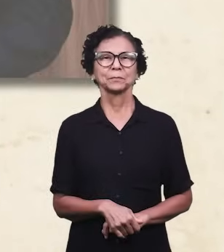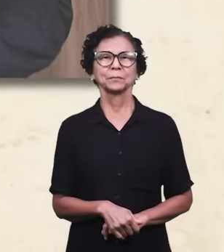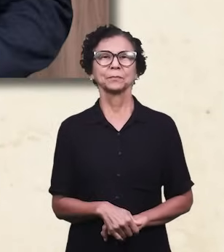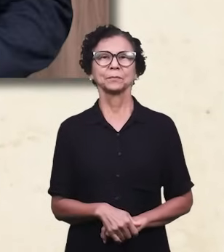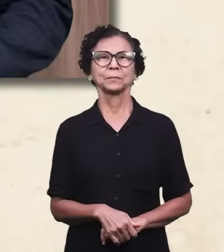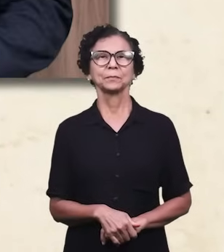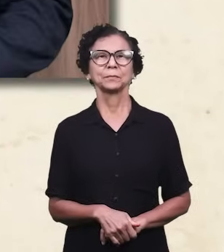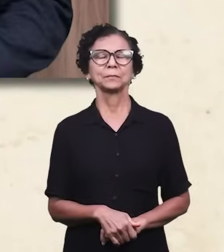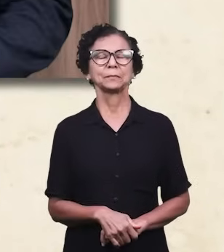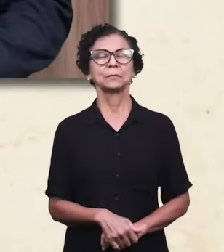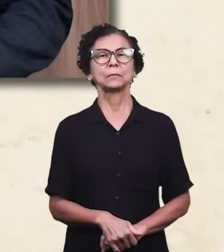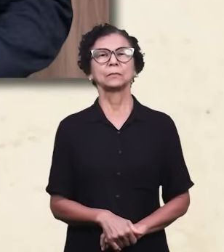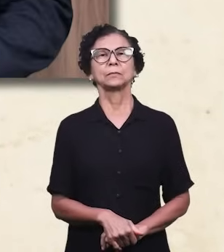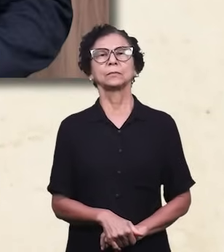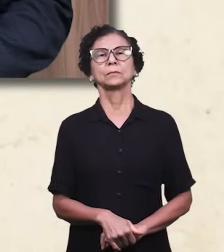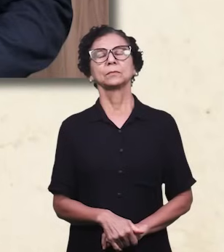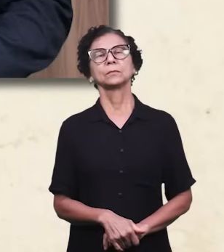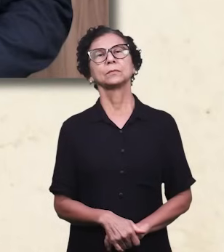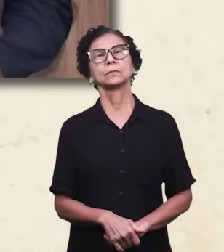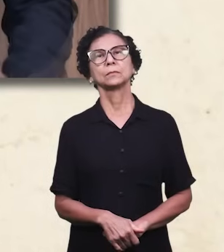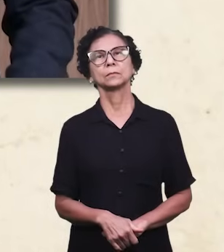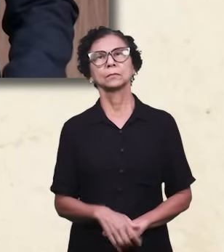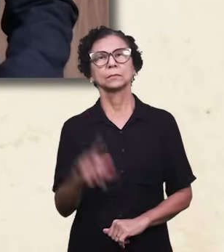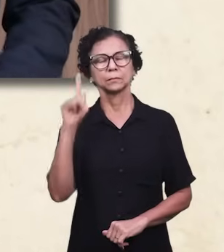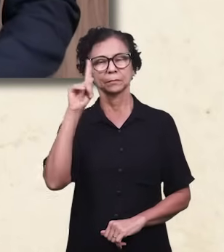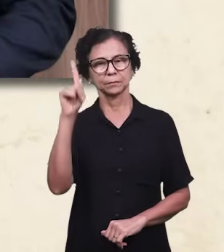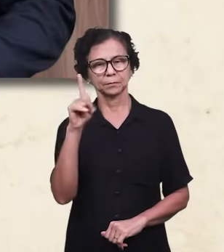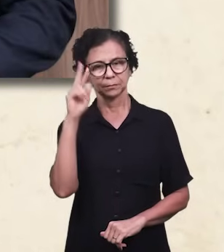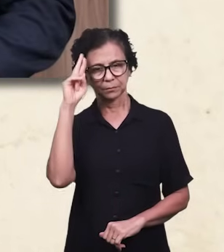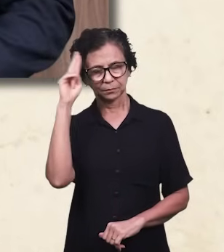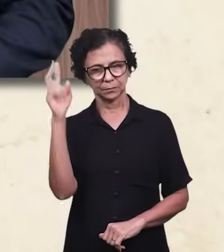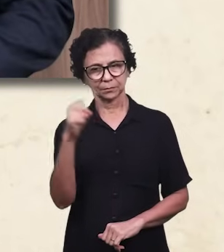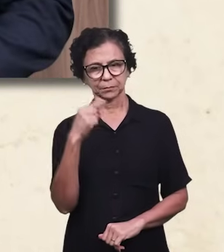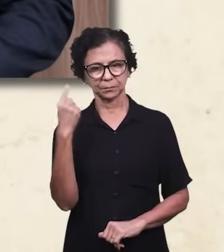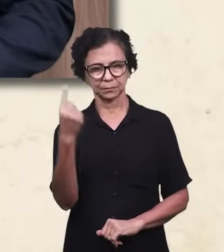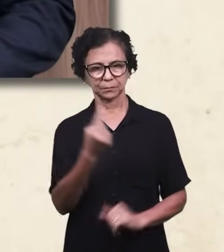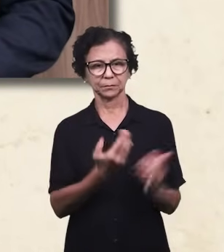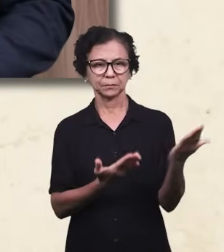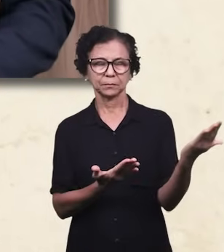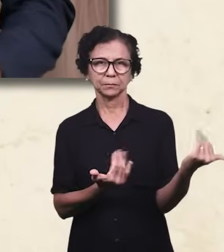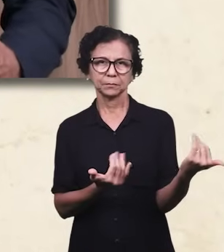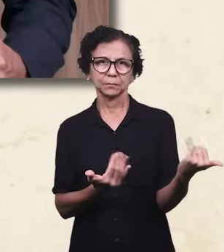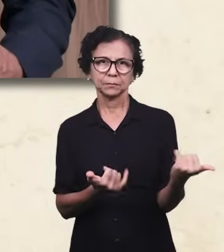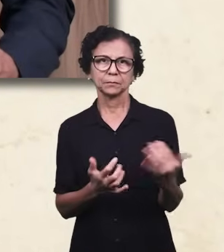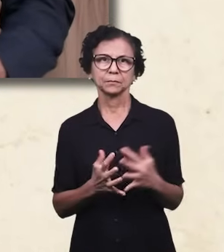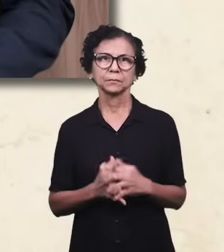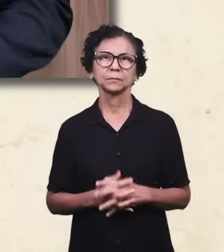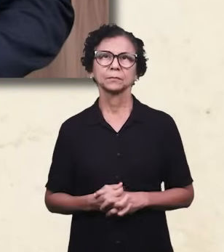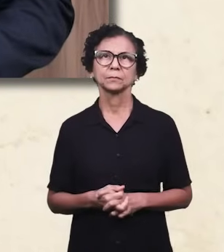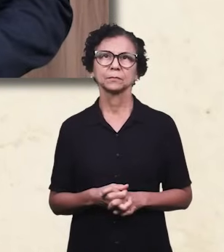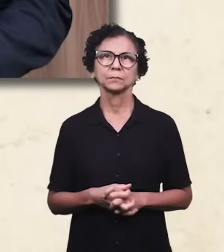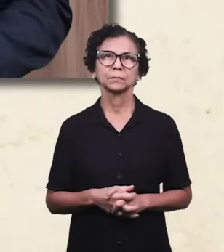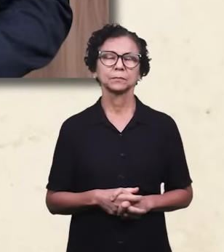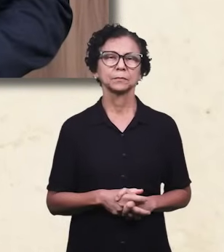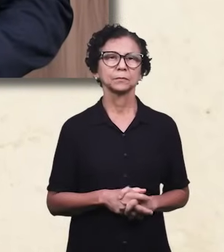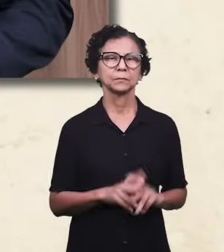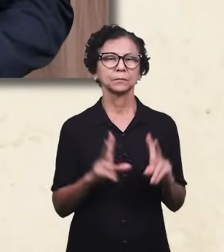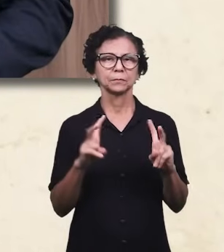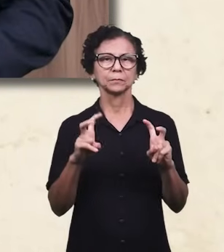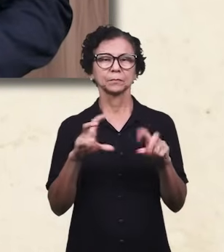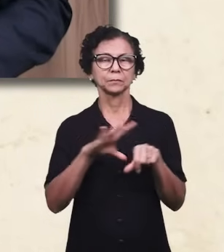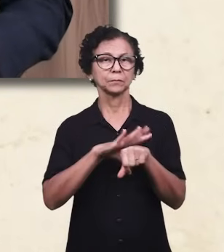Paz do Senhor a todos os jovens. O tema hoje do nosso programa é sobre